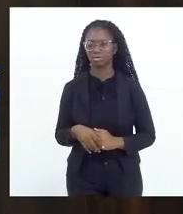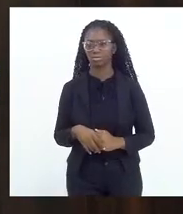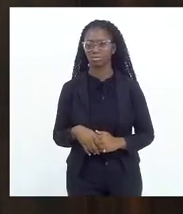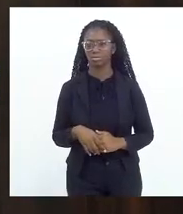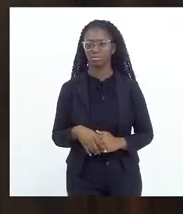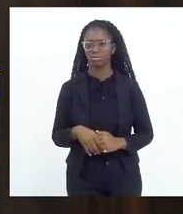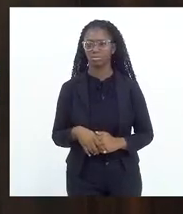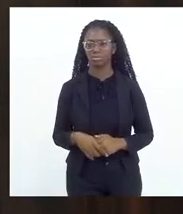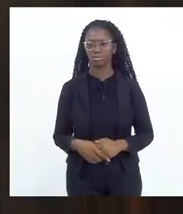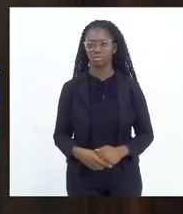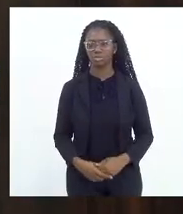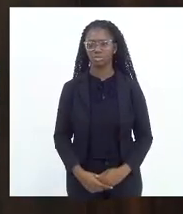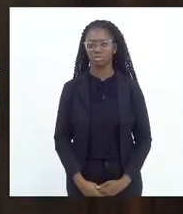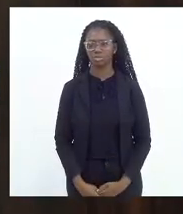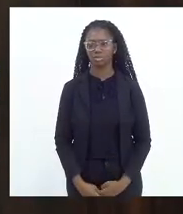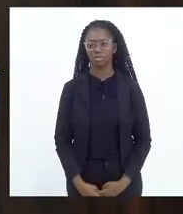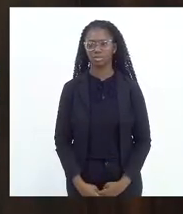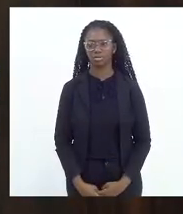aglutinada.